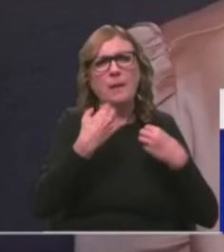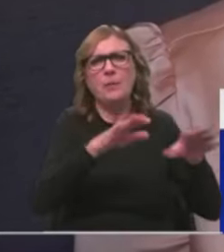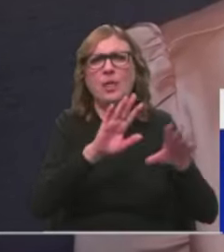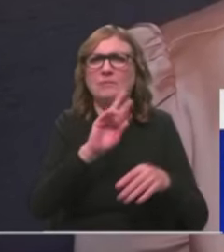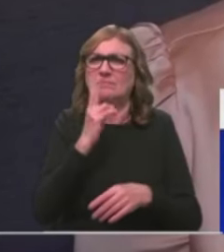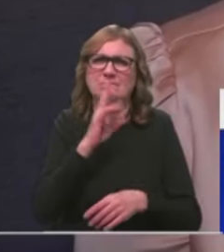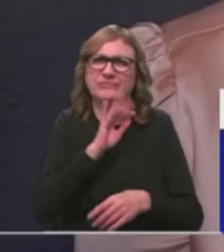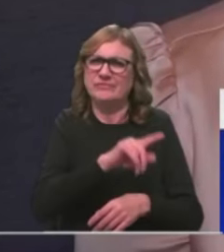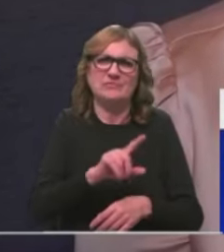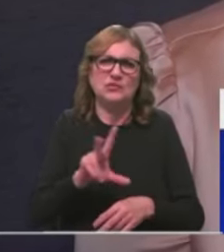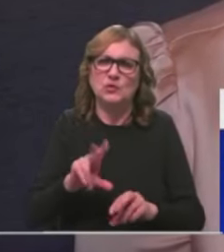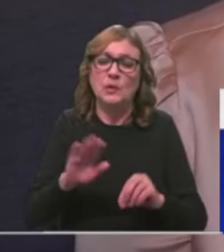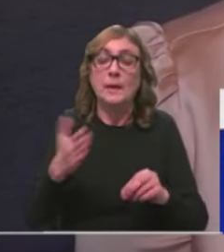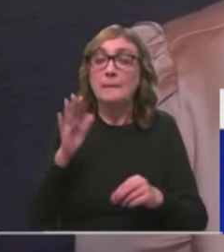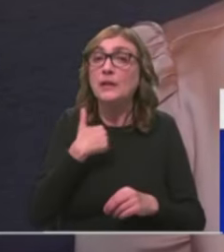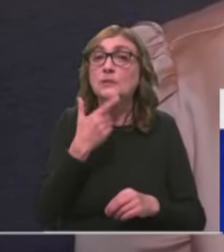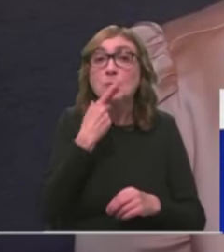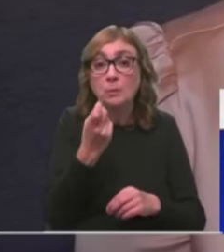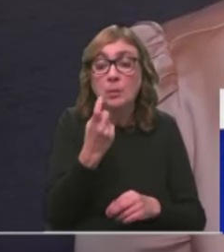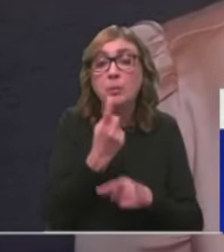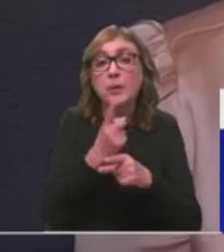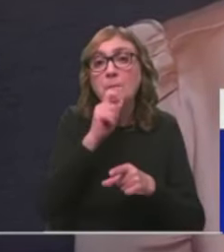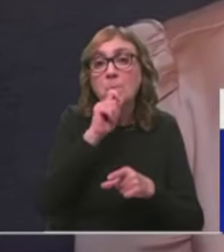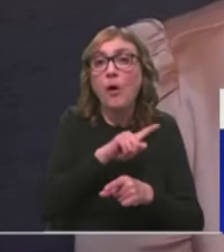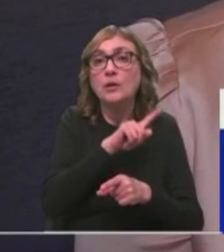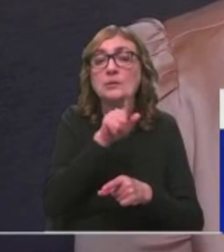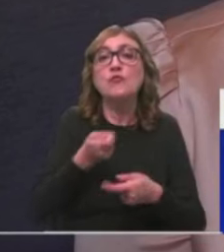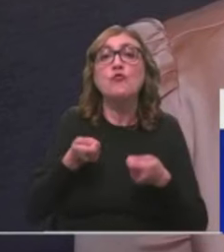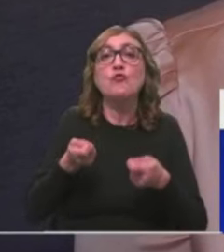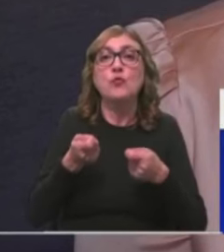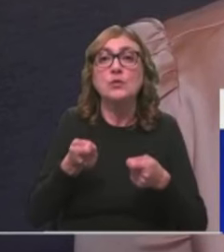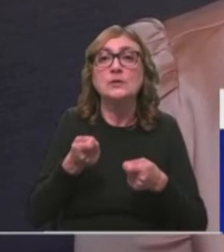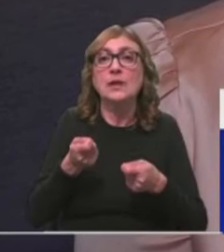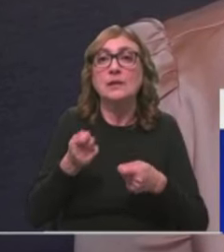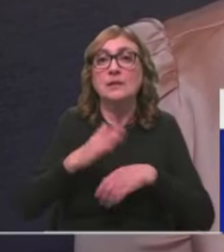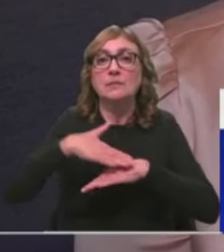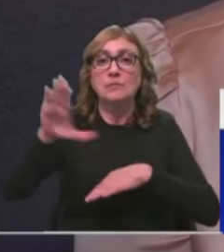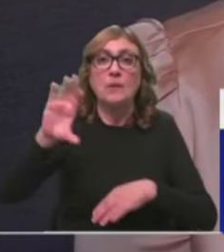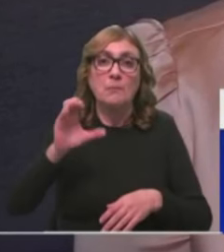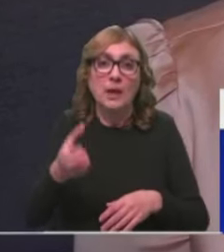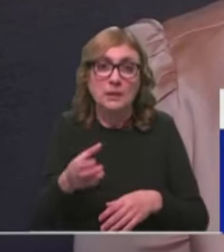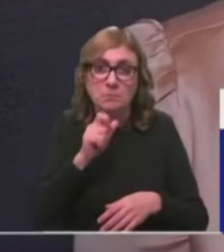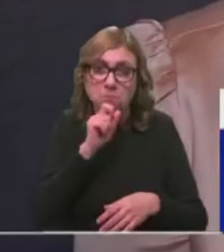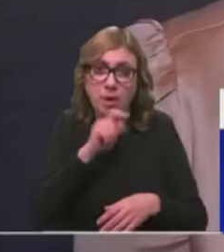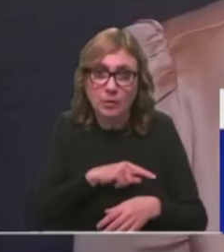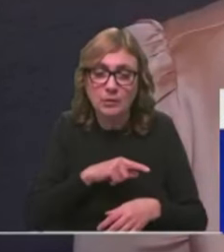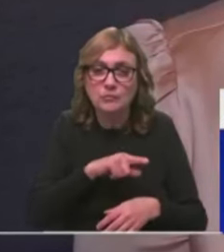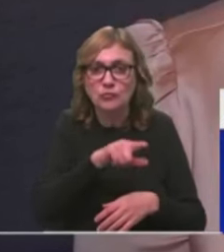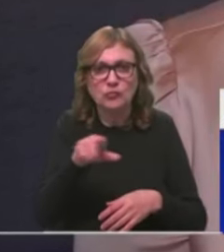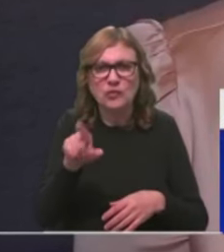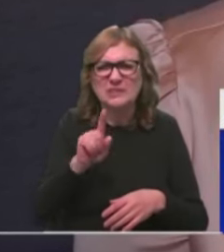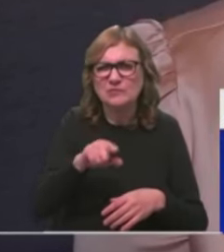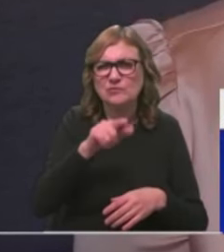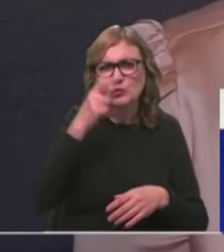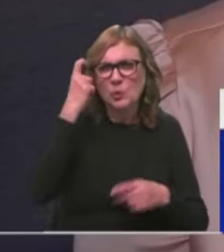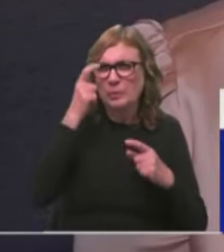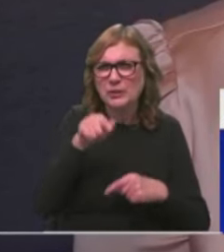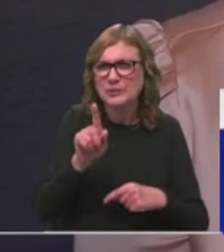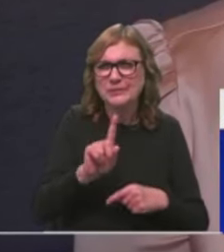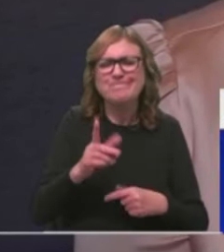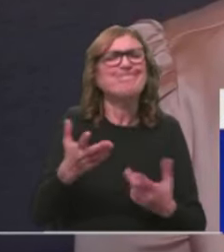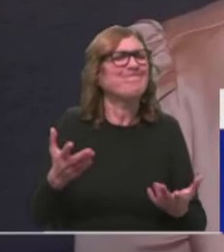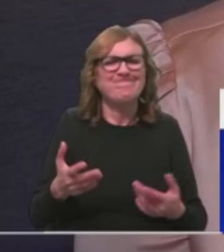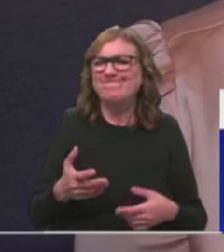meninos mas mas eu pergunto porque pode ter sido forçada sair do país vocês não colocam essa hipótese